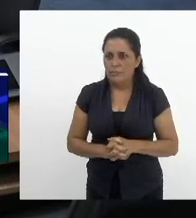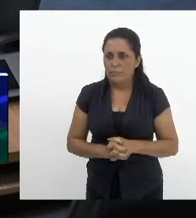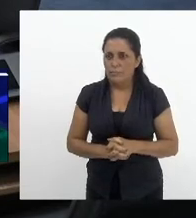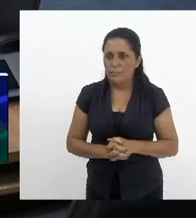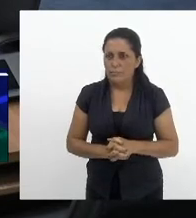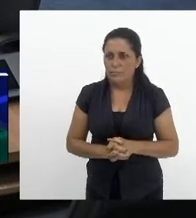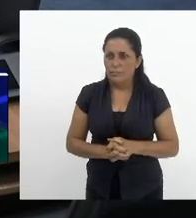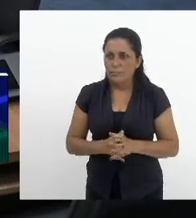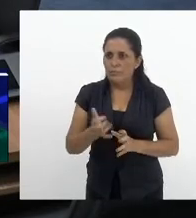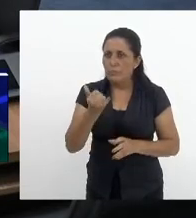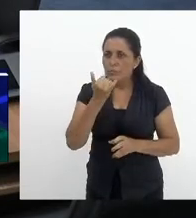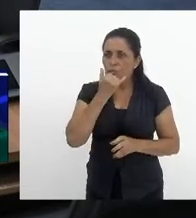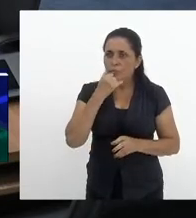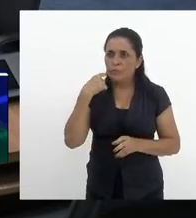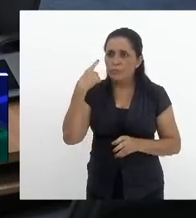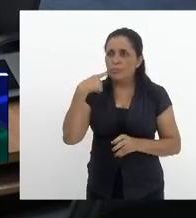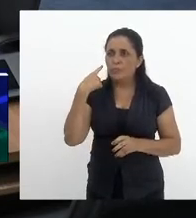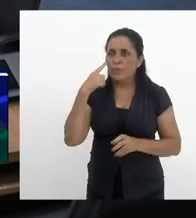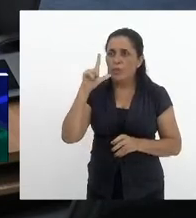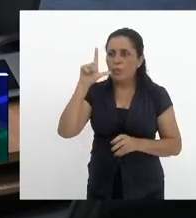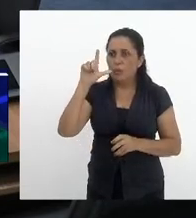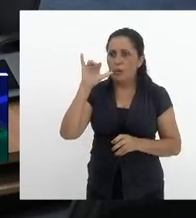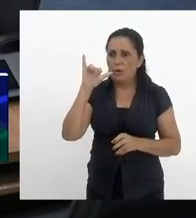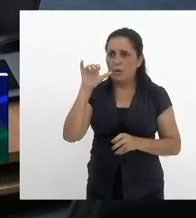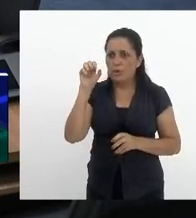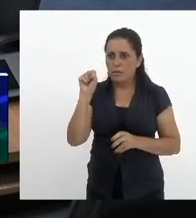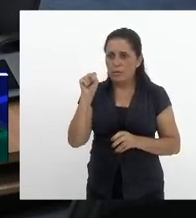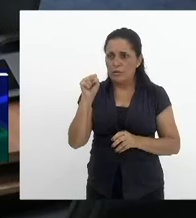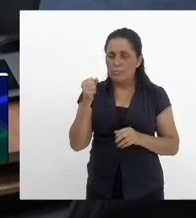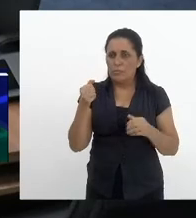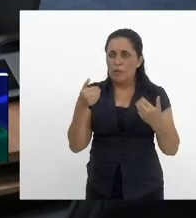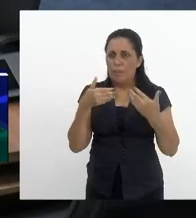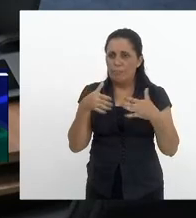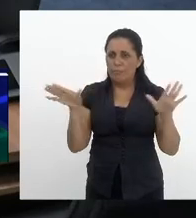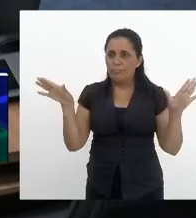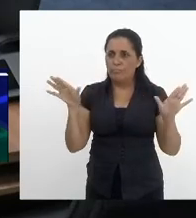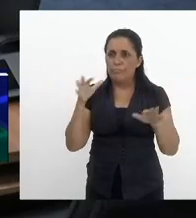Perdão, deputado Luiz, abri agora o som. Foi eu que...